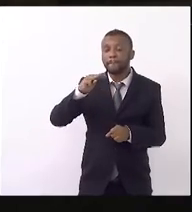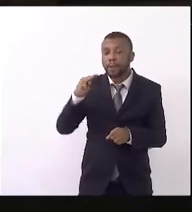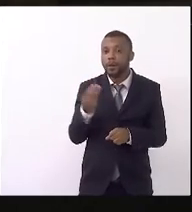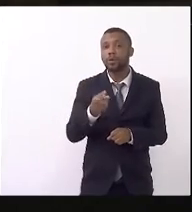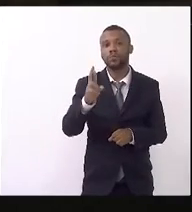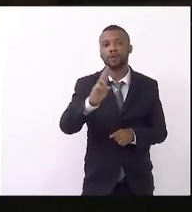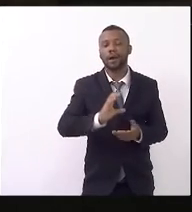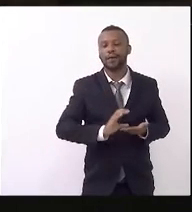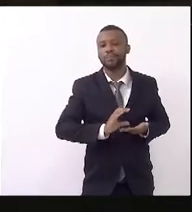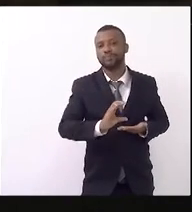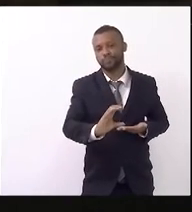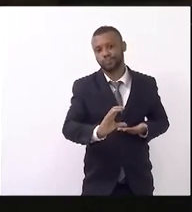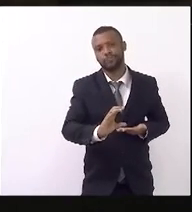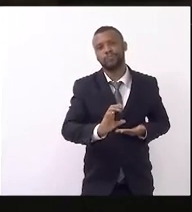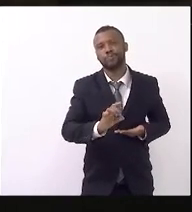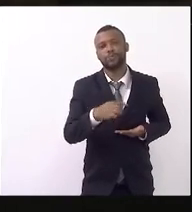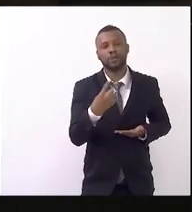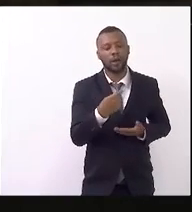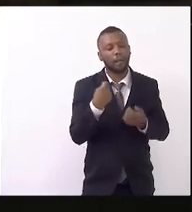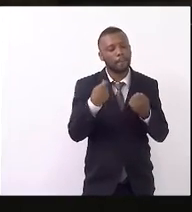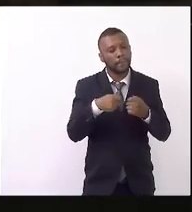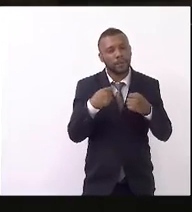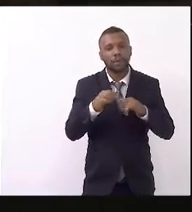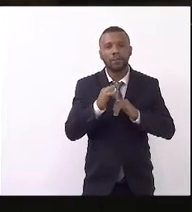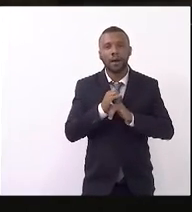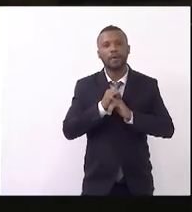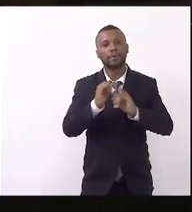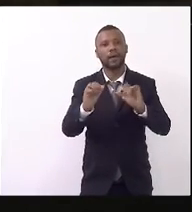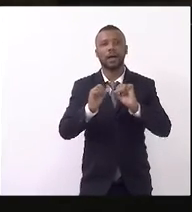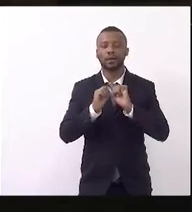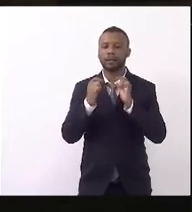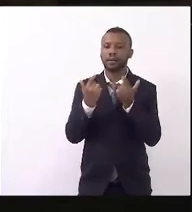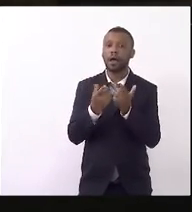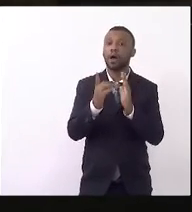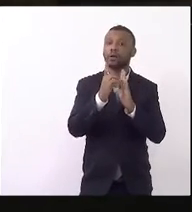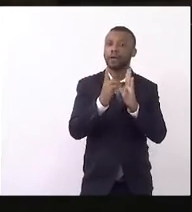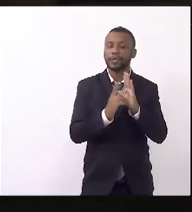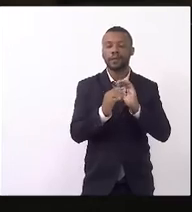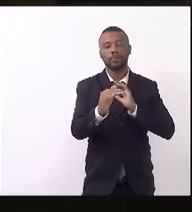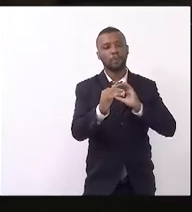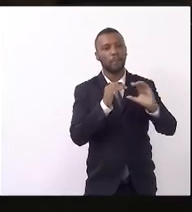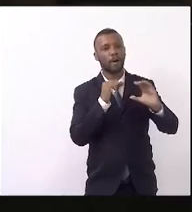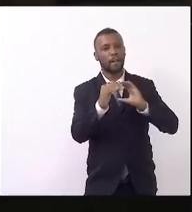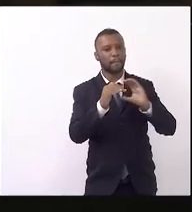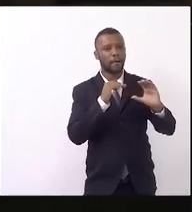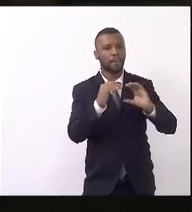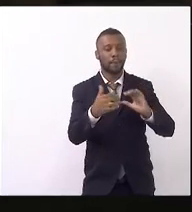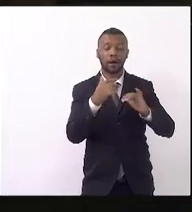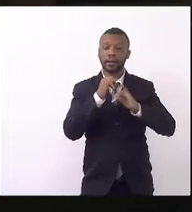reais, precisando encaminhar a esta casa os decretos, não é, que